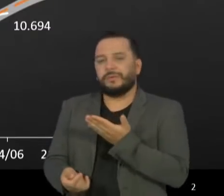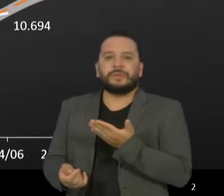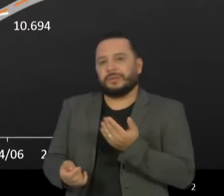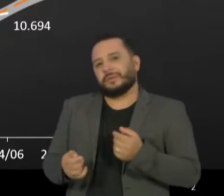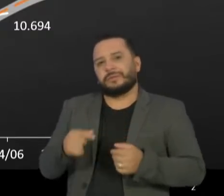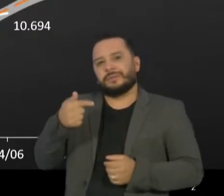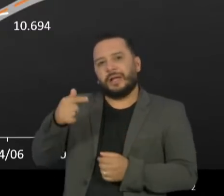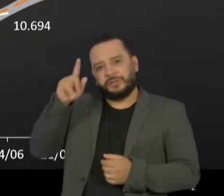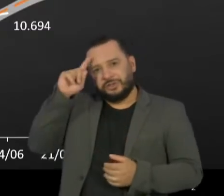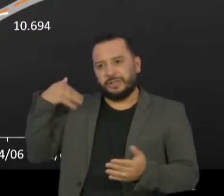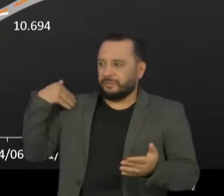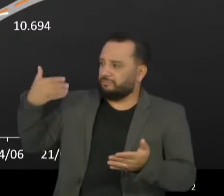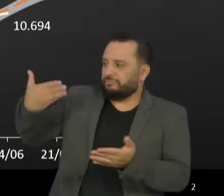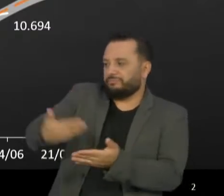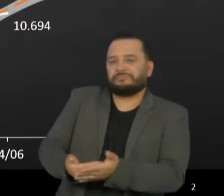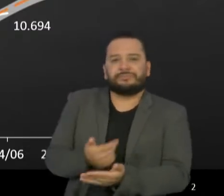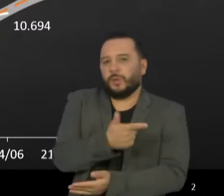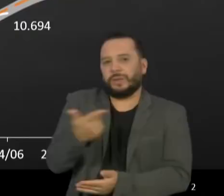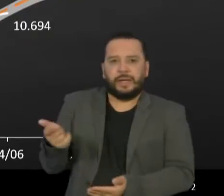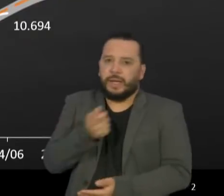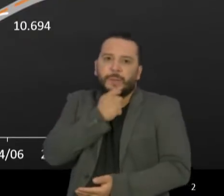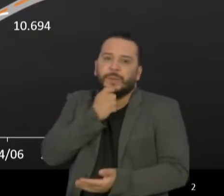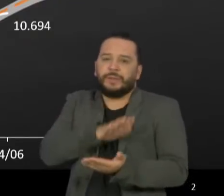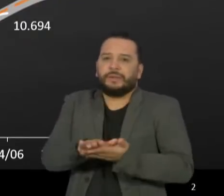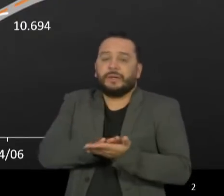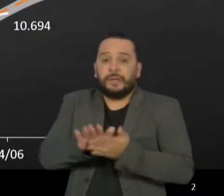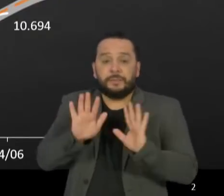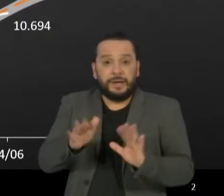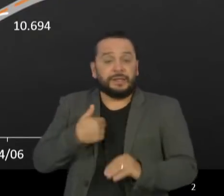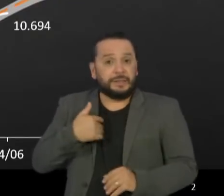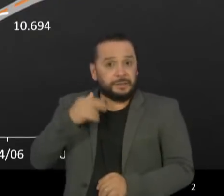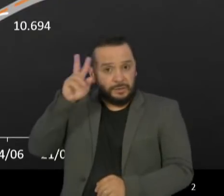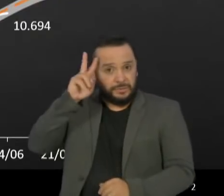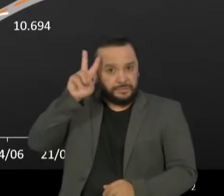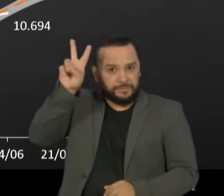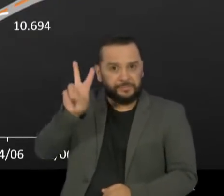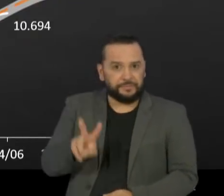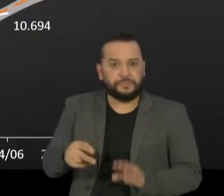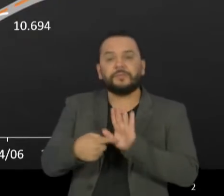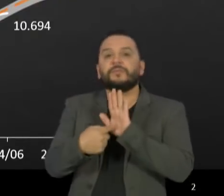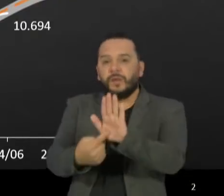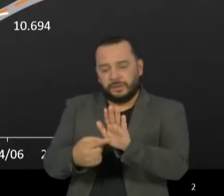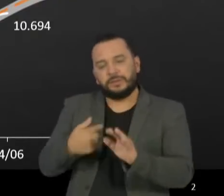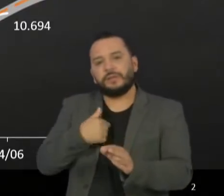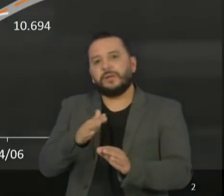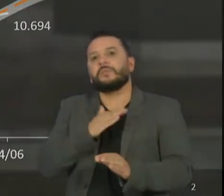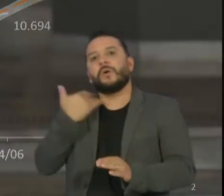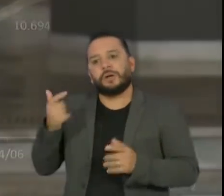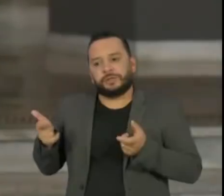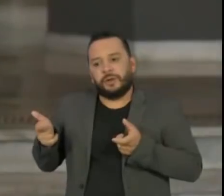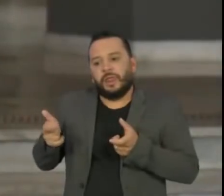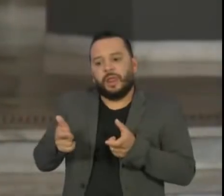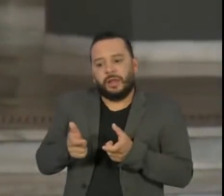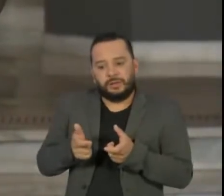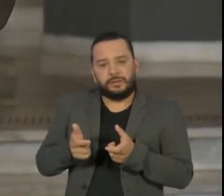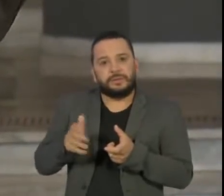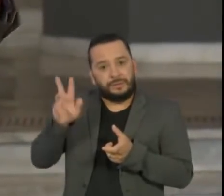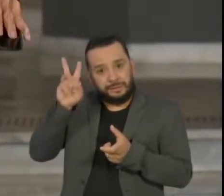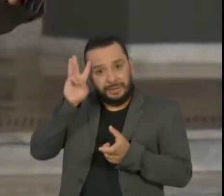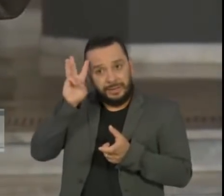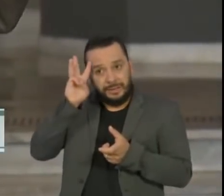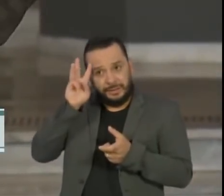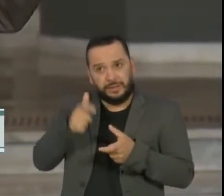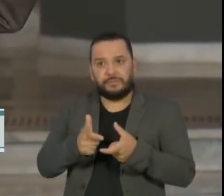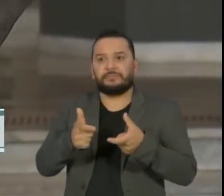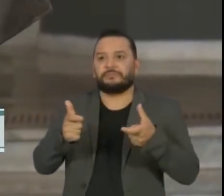dias. E sempre aqui nas segundas-feiras nós mostramos que o número cai e na terça-feira que ele sobe um pouco.